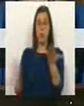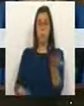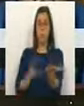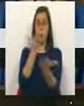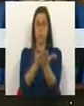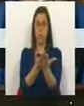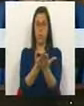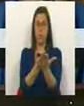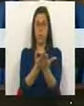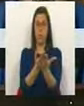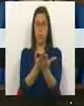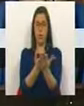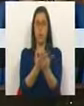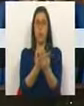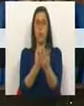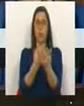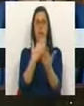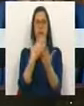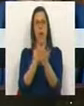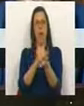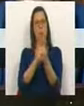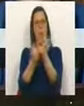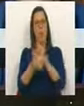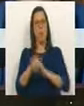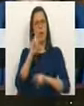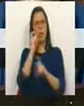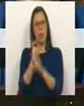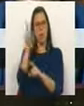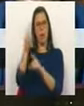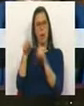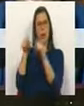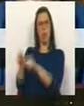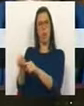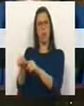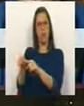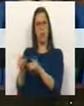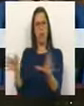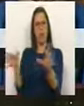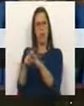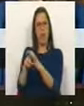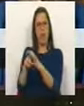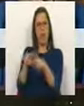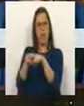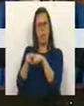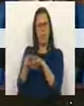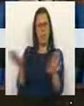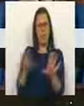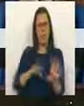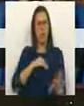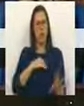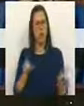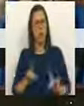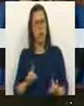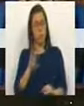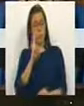propostos, procurar enxamear o supervisor de aliados partidários? Não se